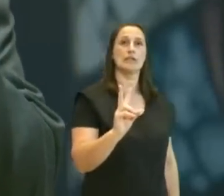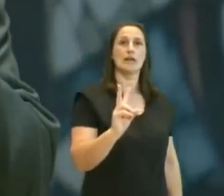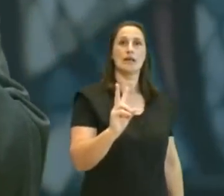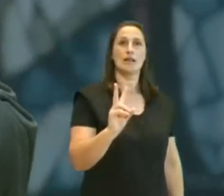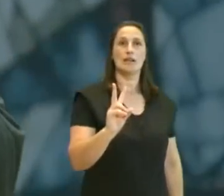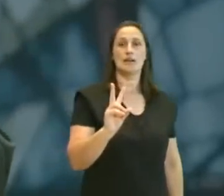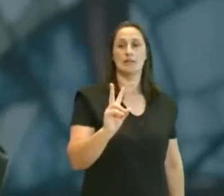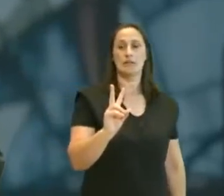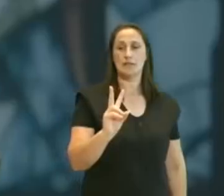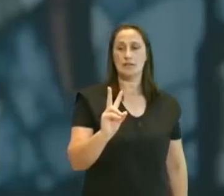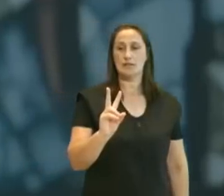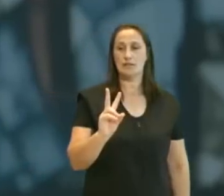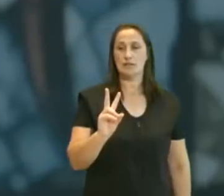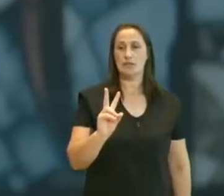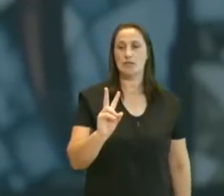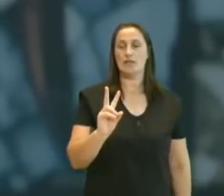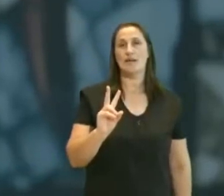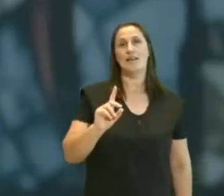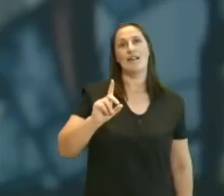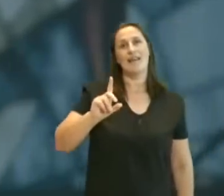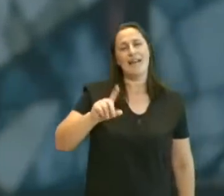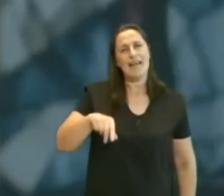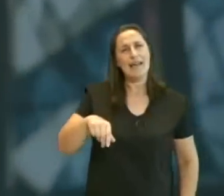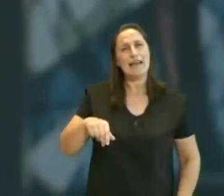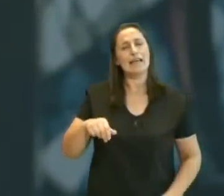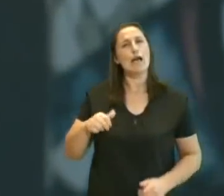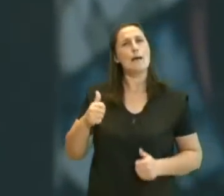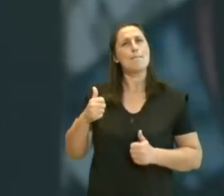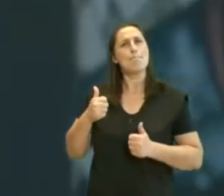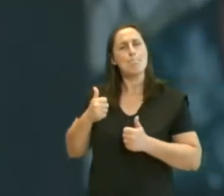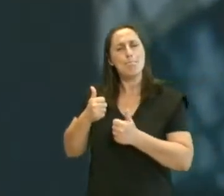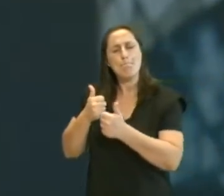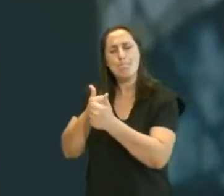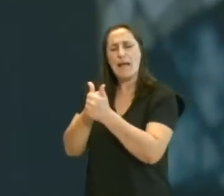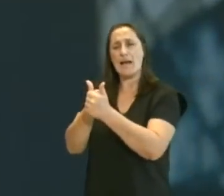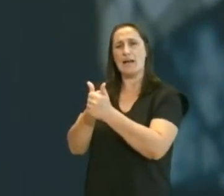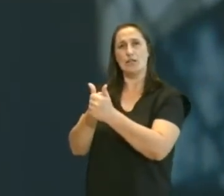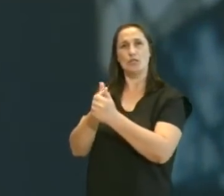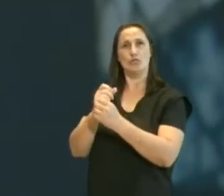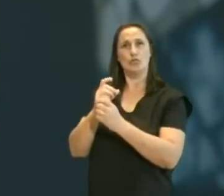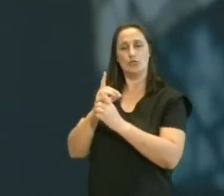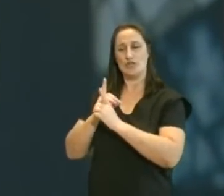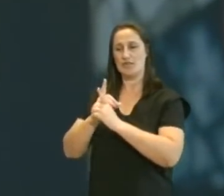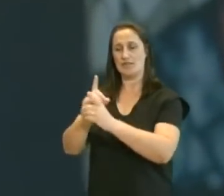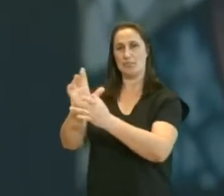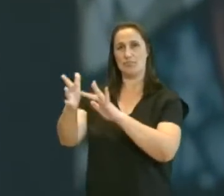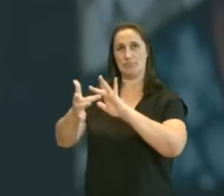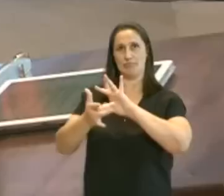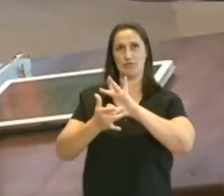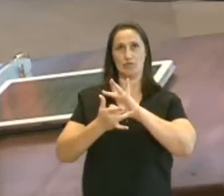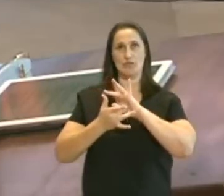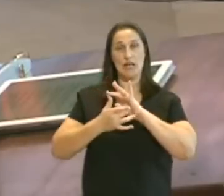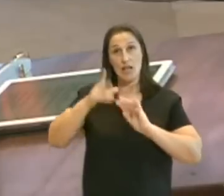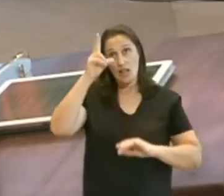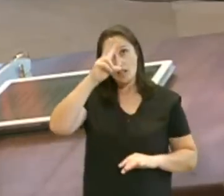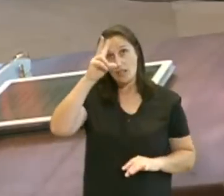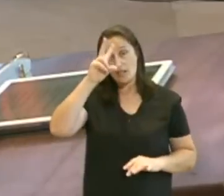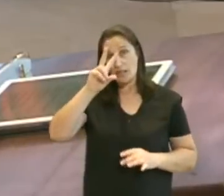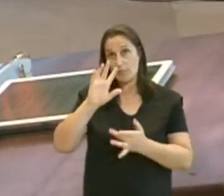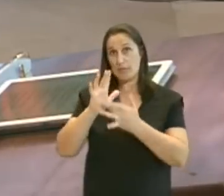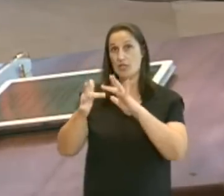pertenciam ao círculo mais próximo dos discípulos de Jesus. Lembra que Jesus